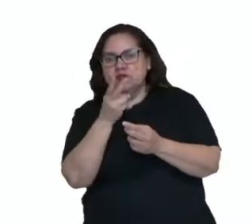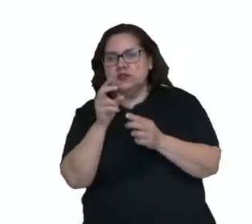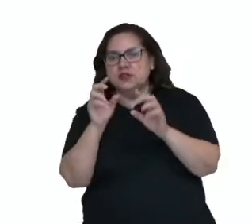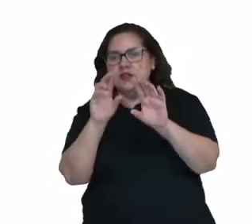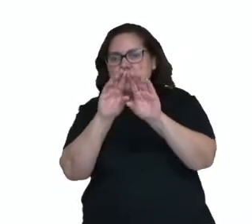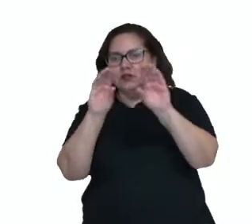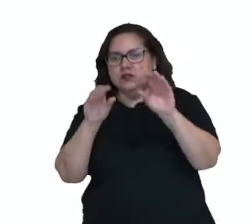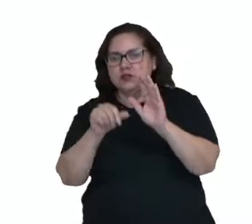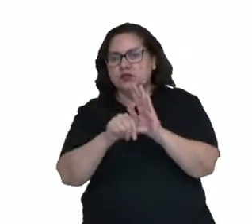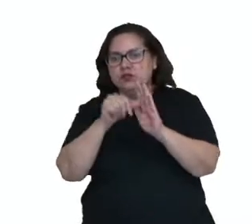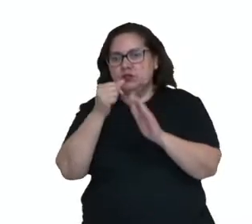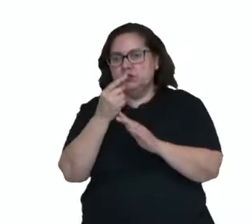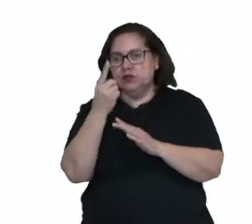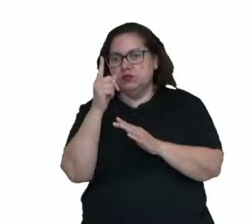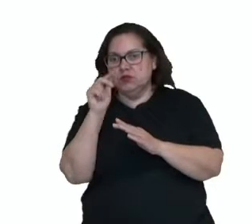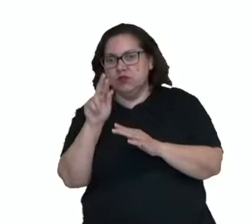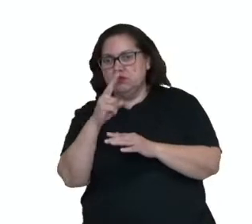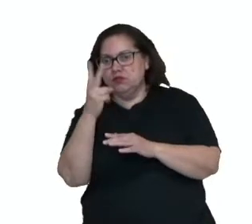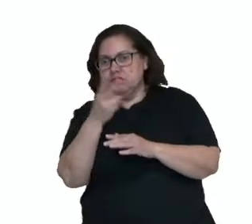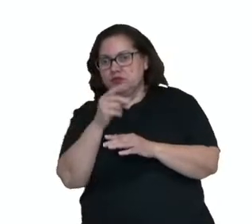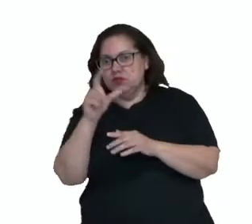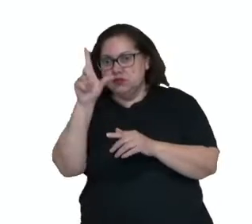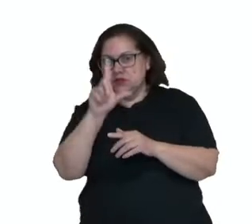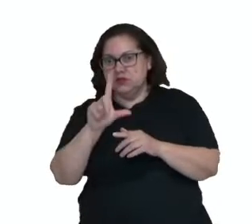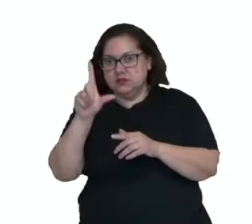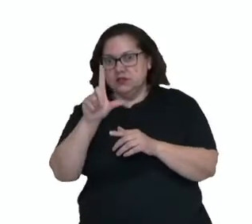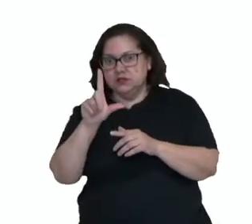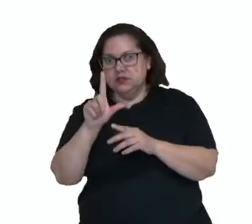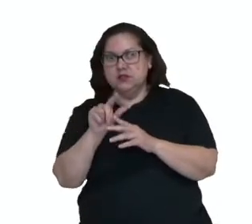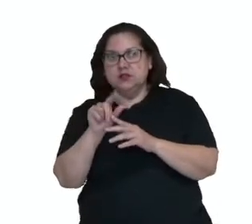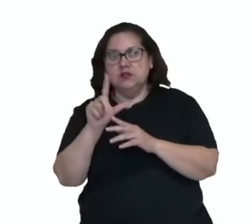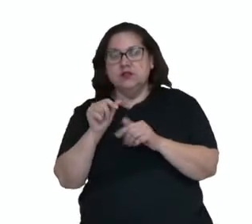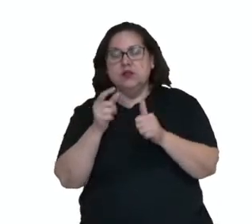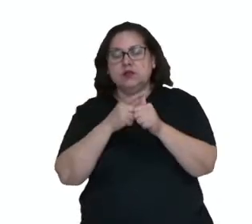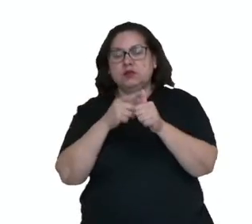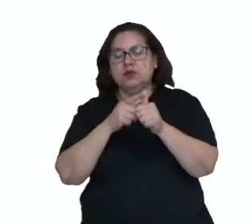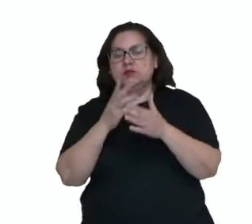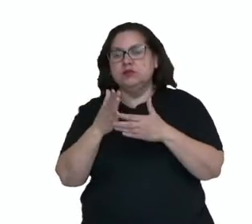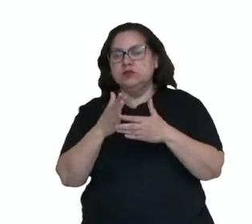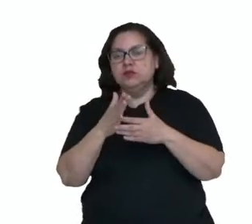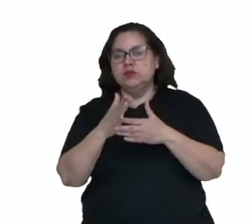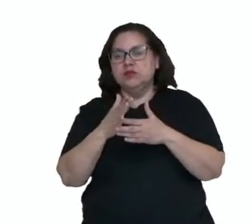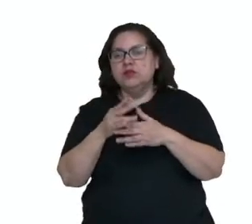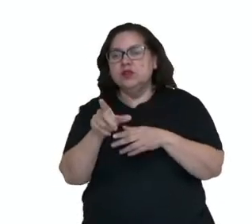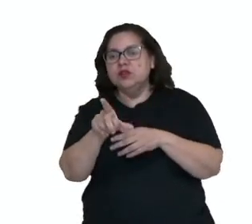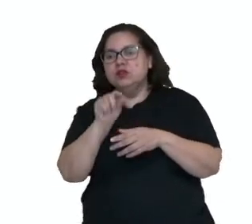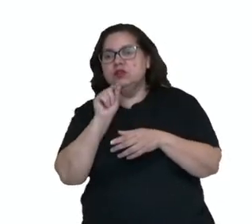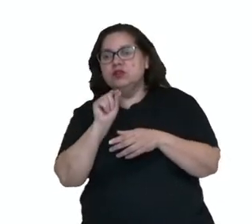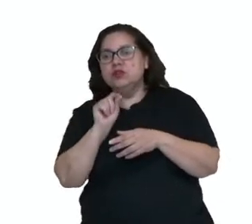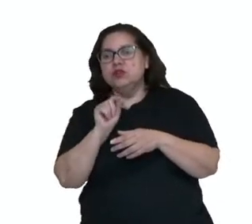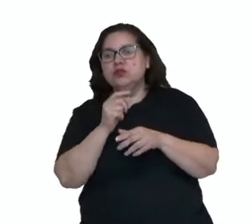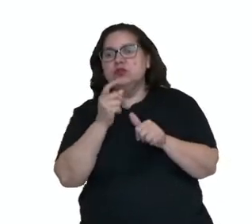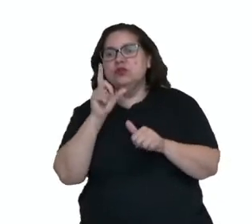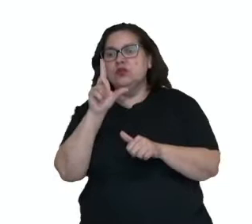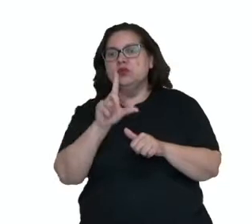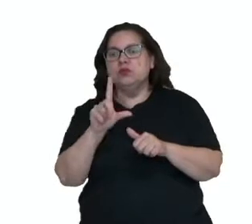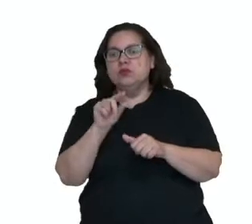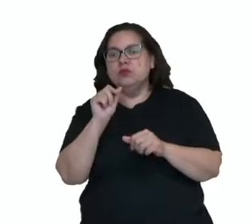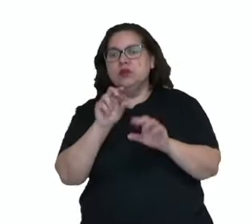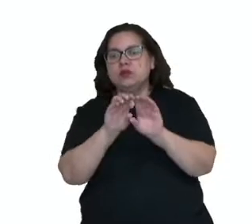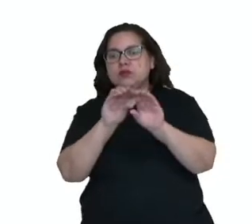grau com duas incógnitas, que consiste em: primeiro passo, escolher uma incógnita em uma